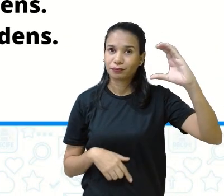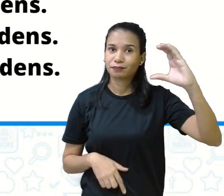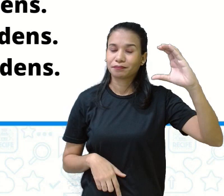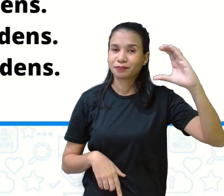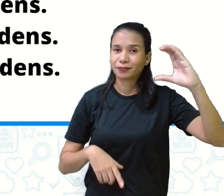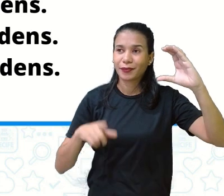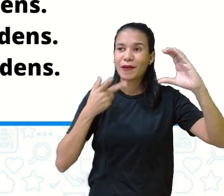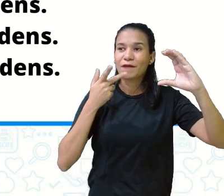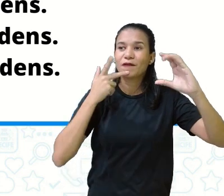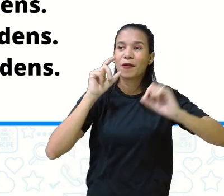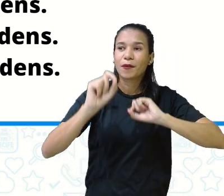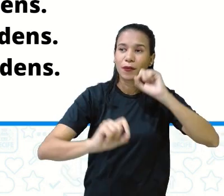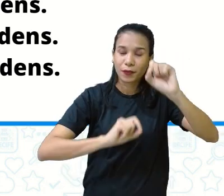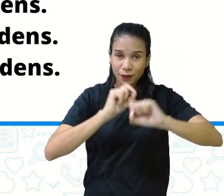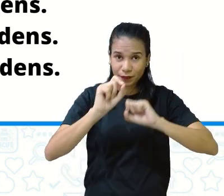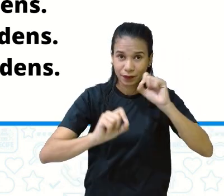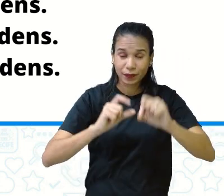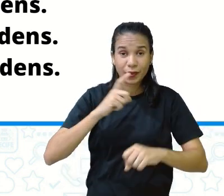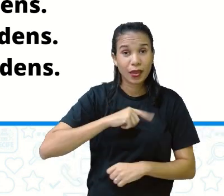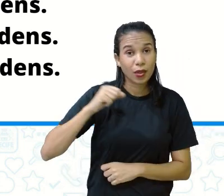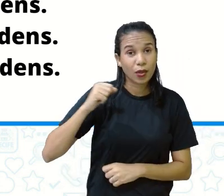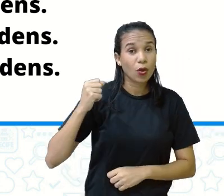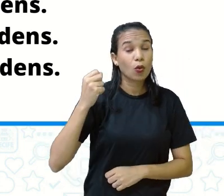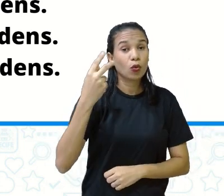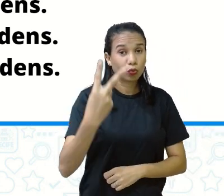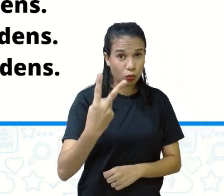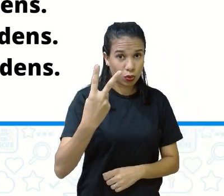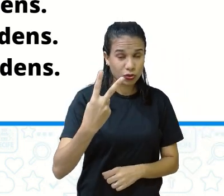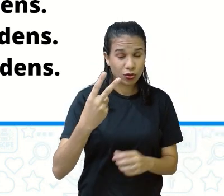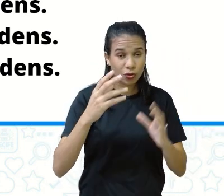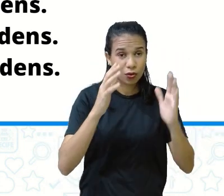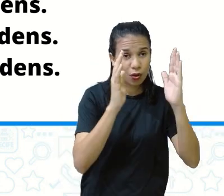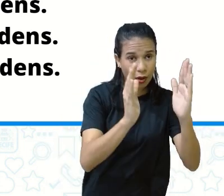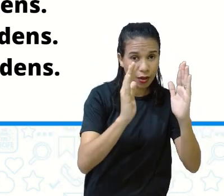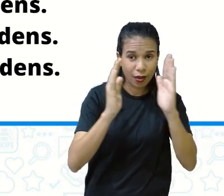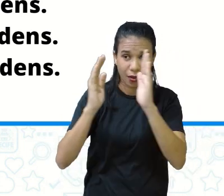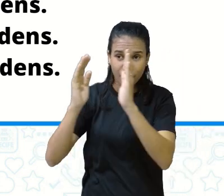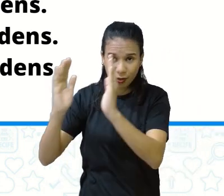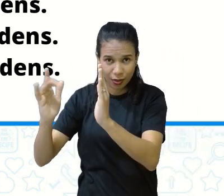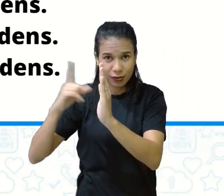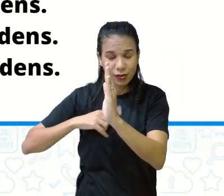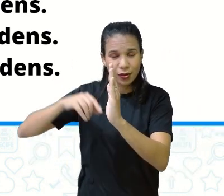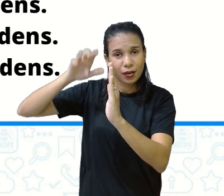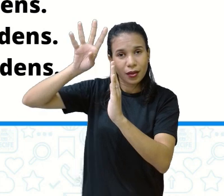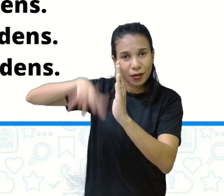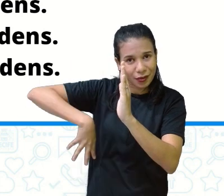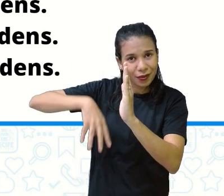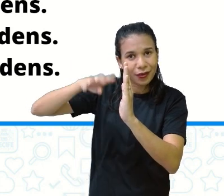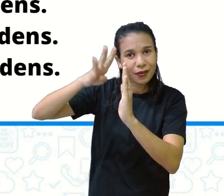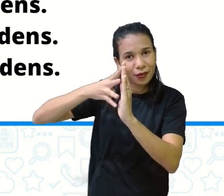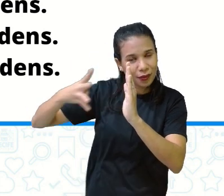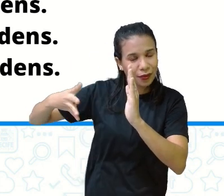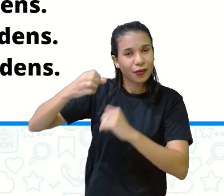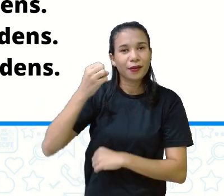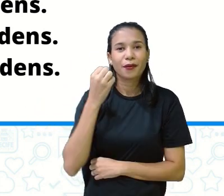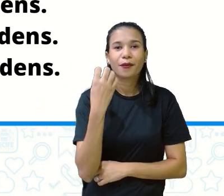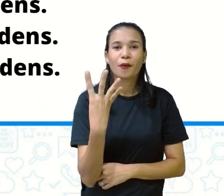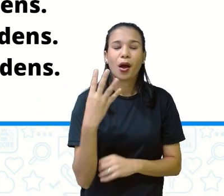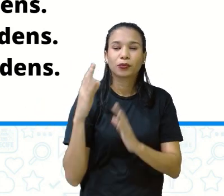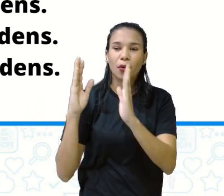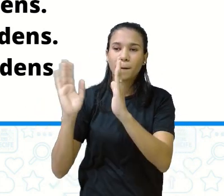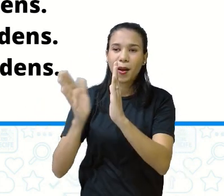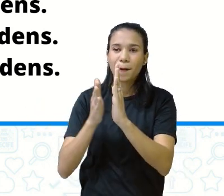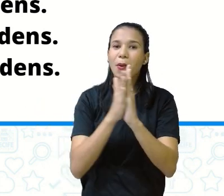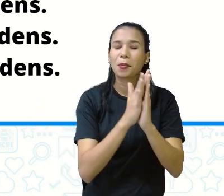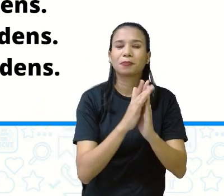C, que disse possui 2 classes e 4 ordens.